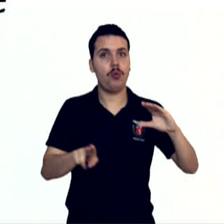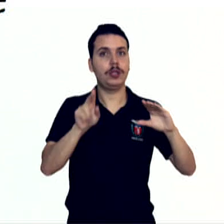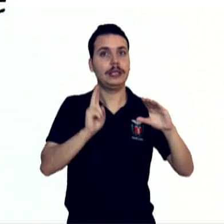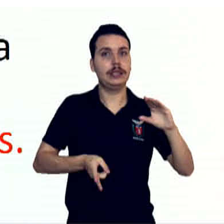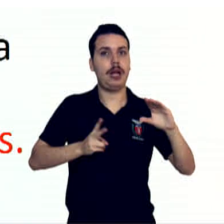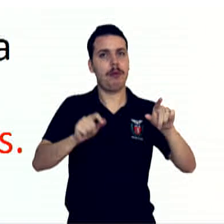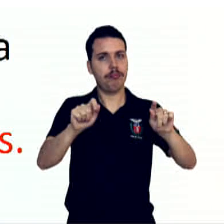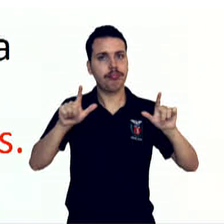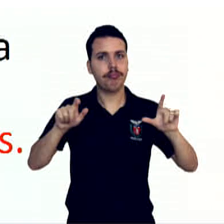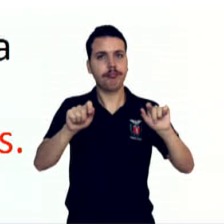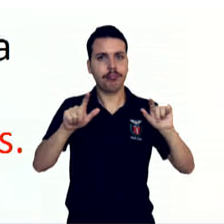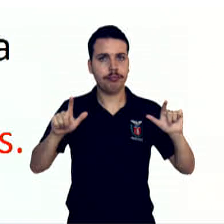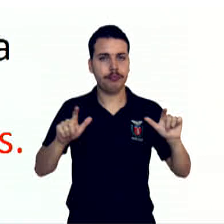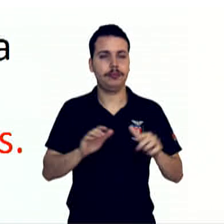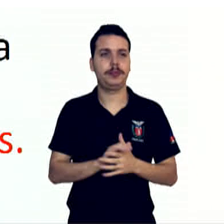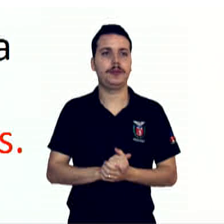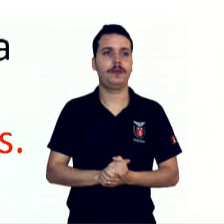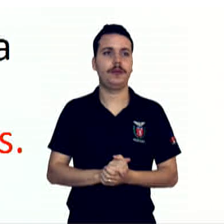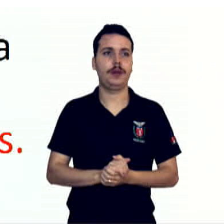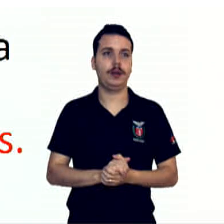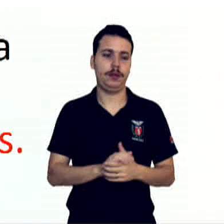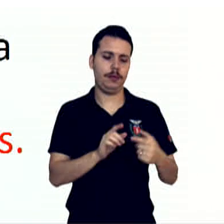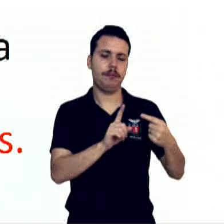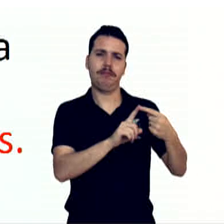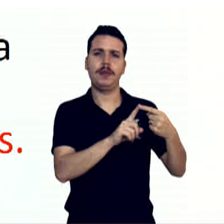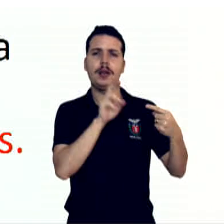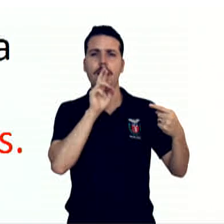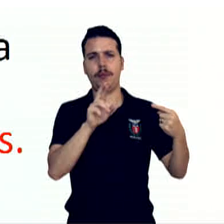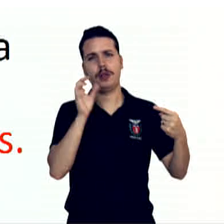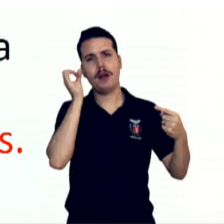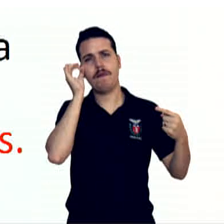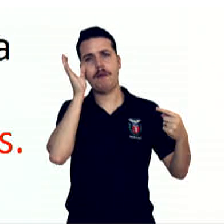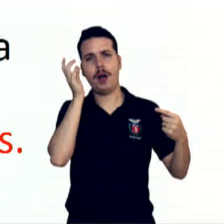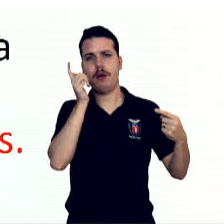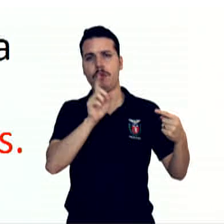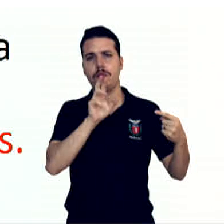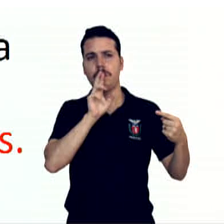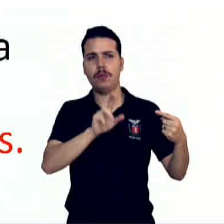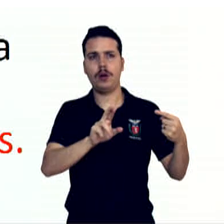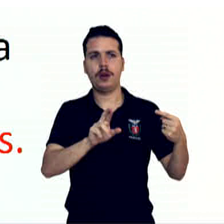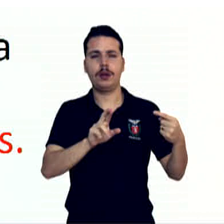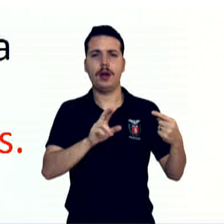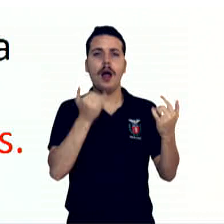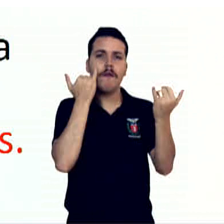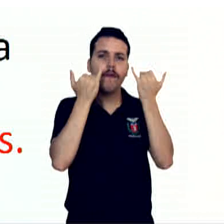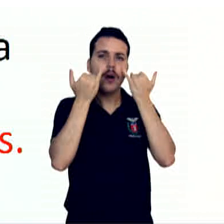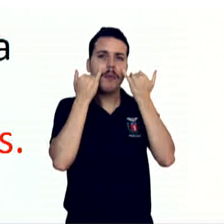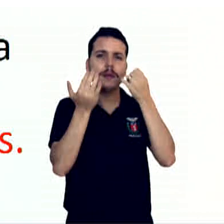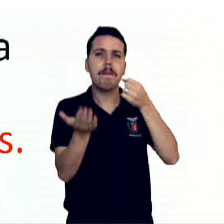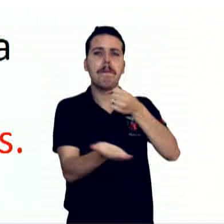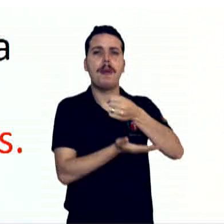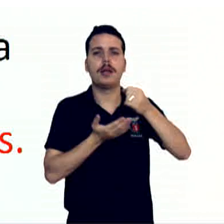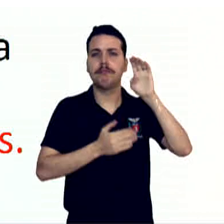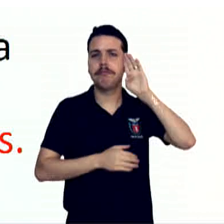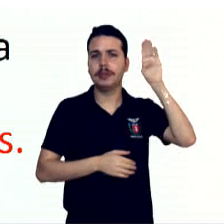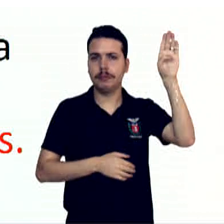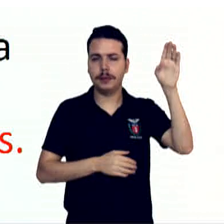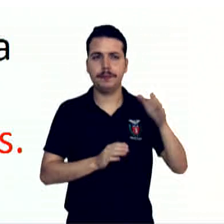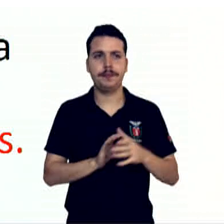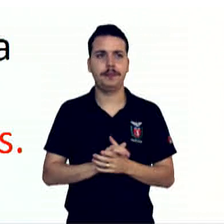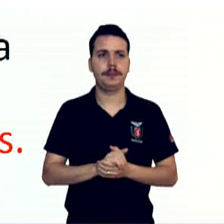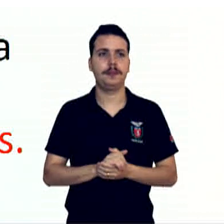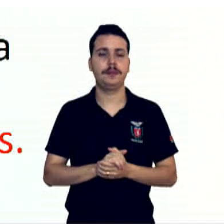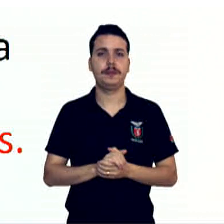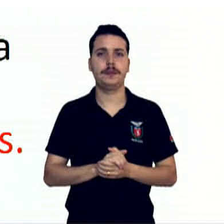essa resposta é fácil aí de responder, né? Os dados básicos, os dados pessoais.